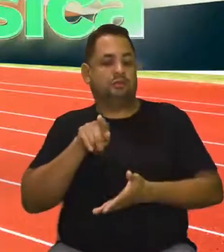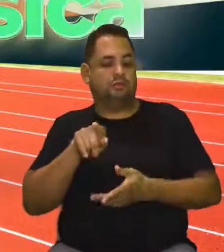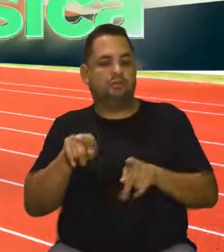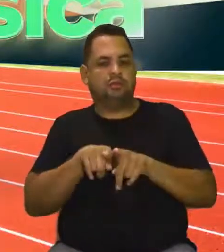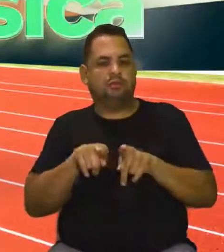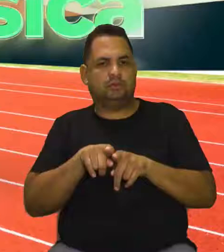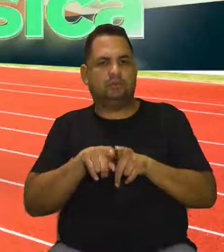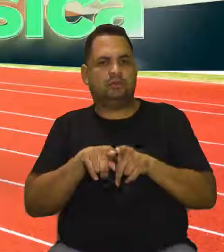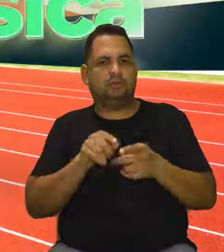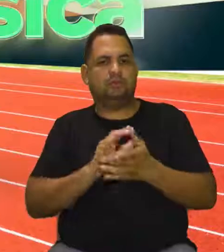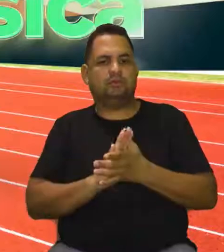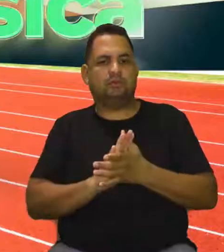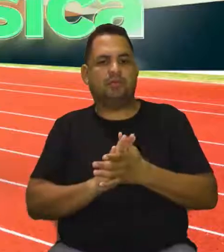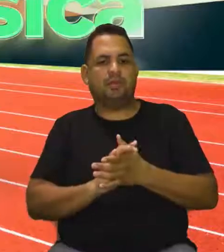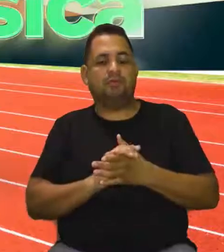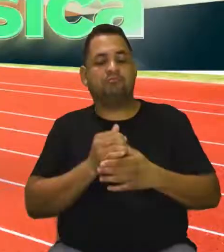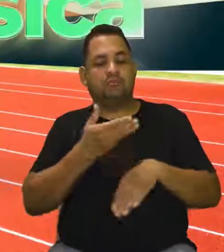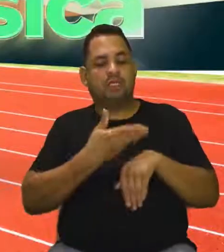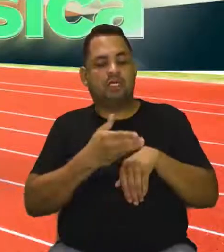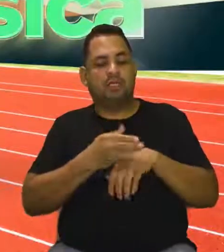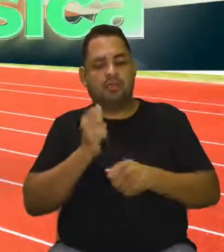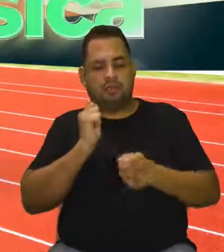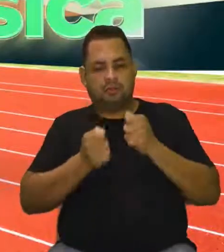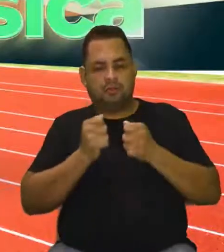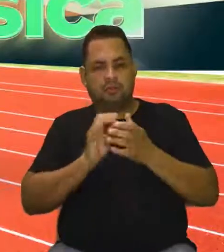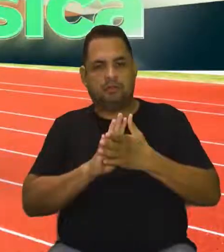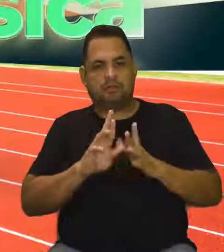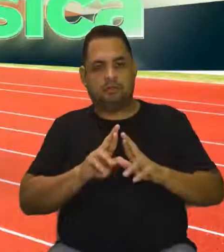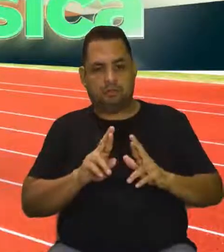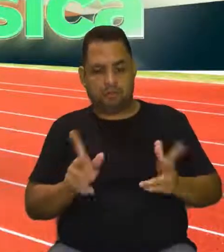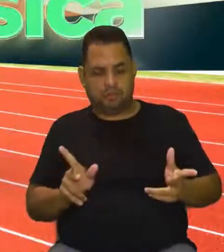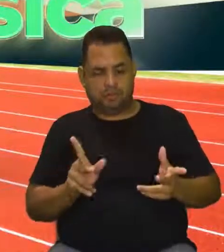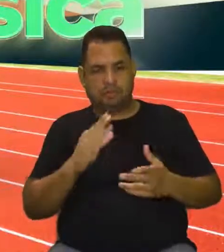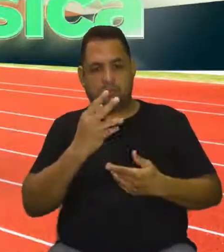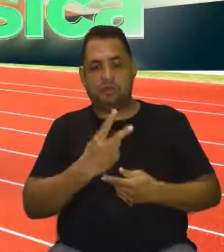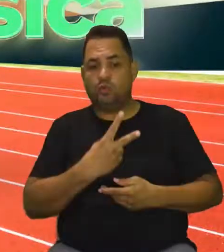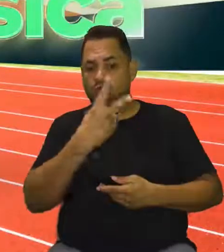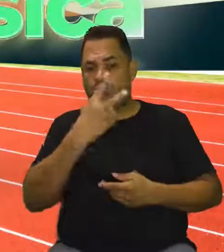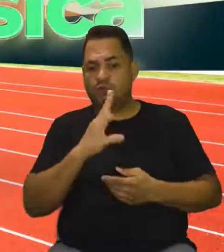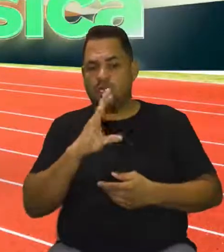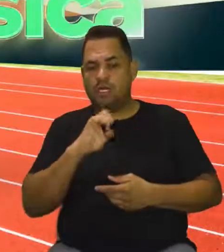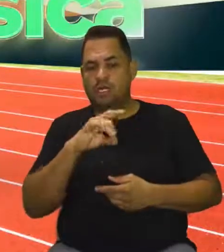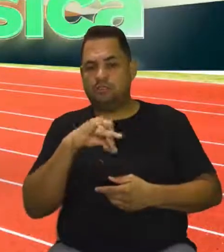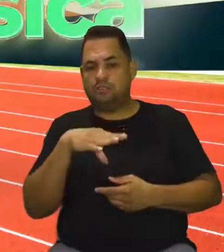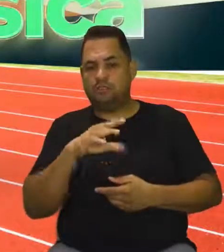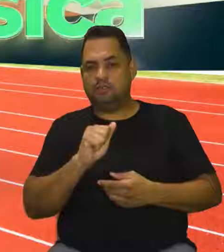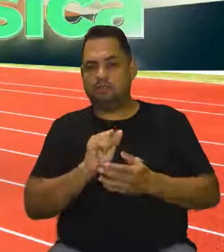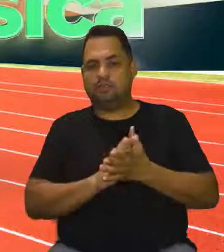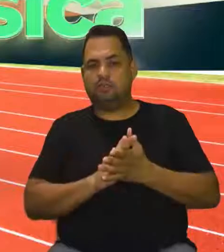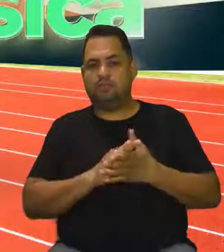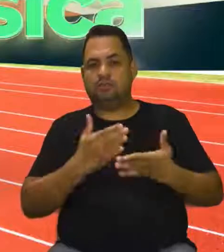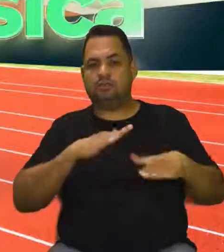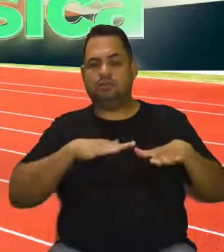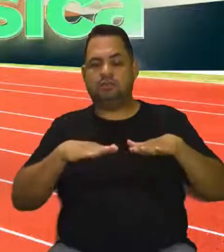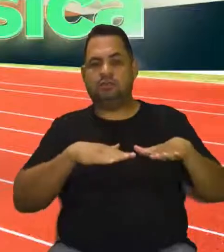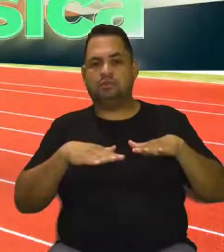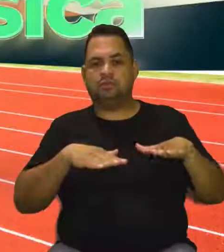também fazendo treinamento funcional, ok? Então, diferenciar calistenia de treinamento de